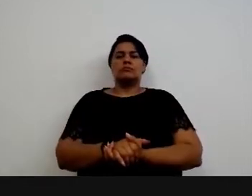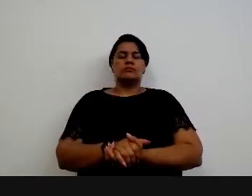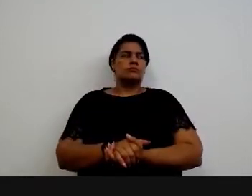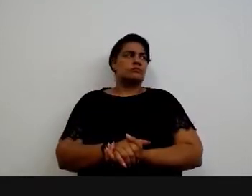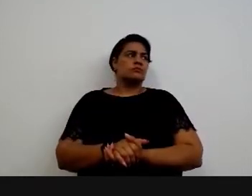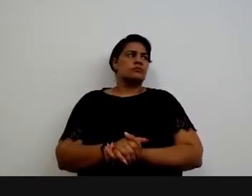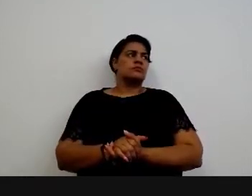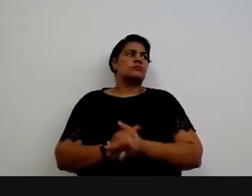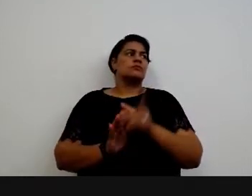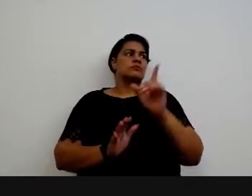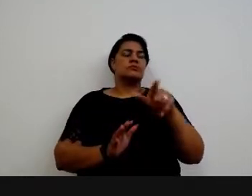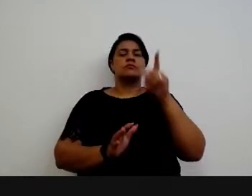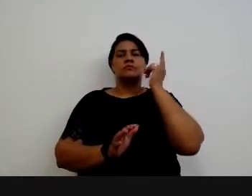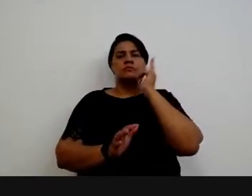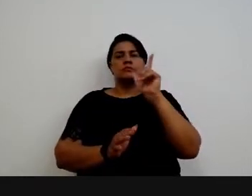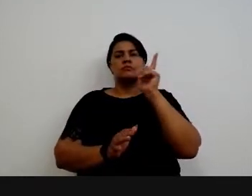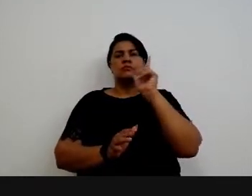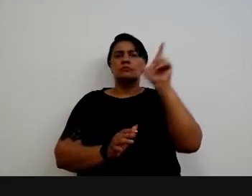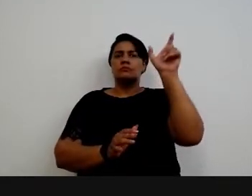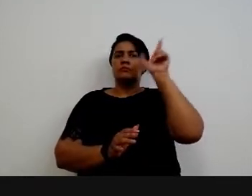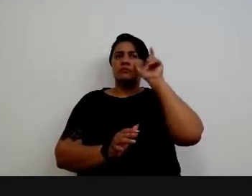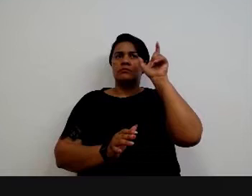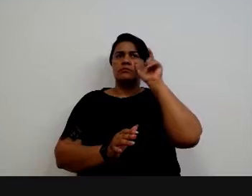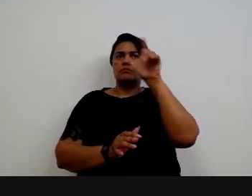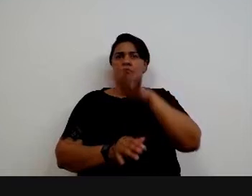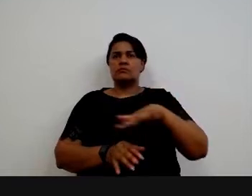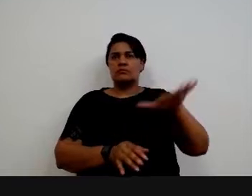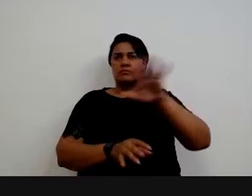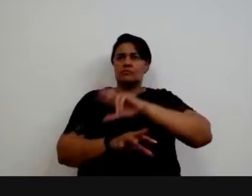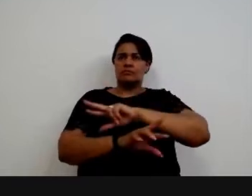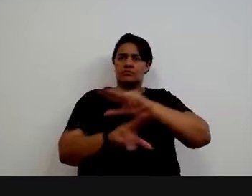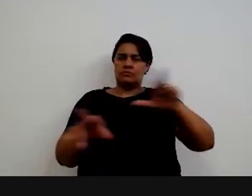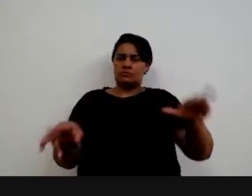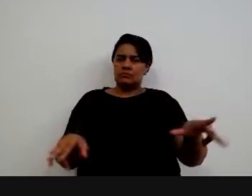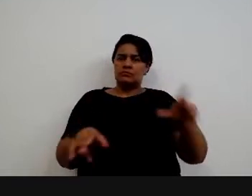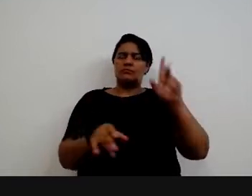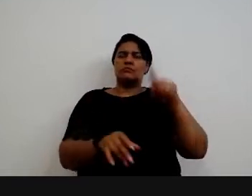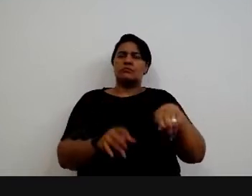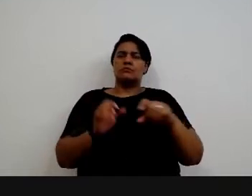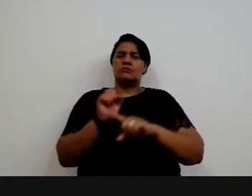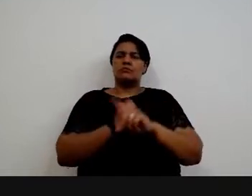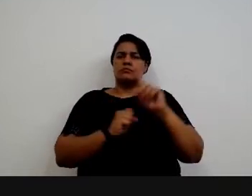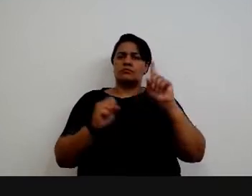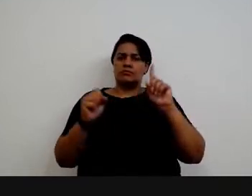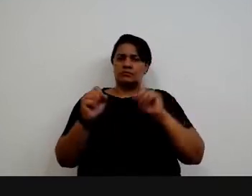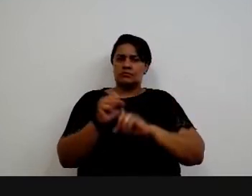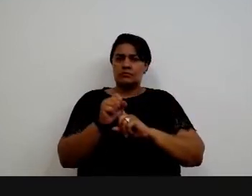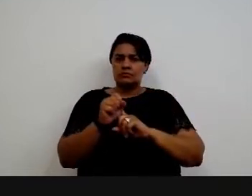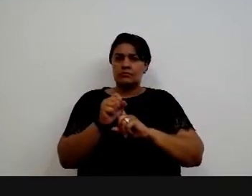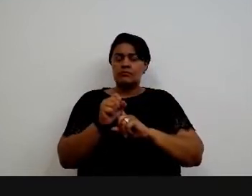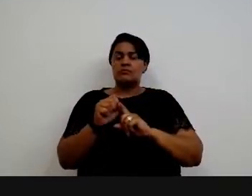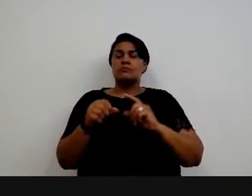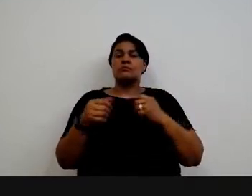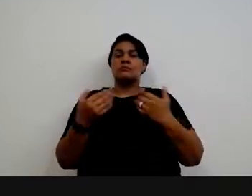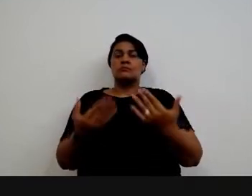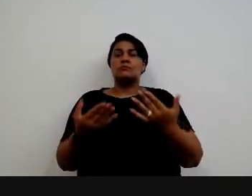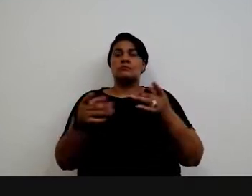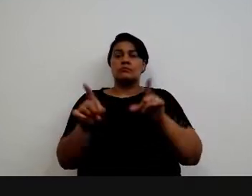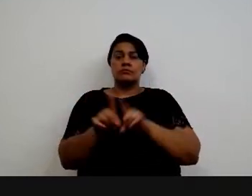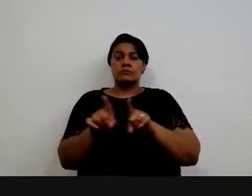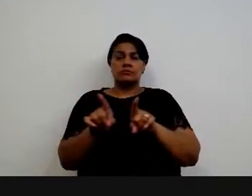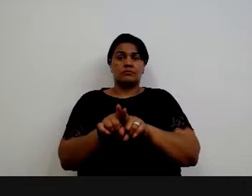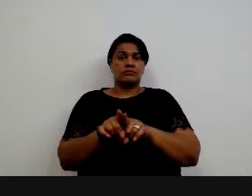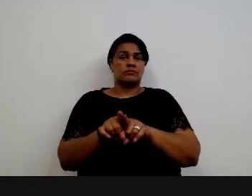onde se vocalizam os interesses, né? Se vocalizam os interesses da sociedade. E, ainda